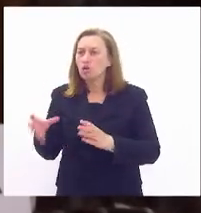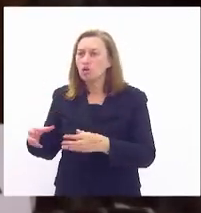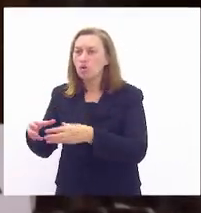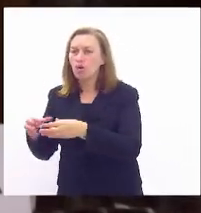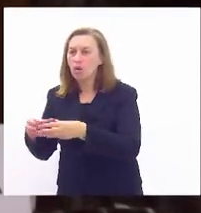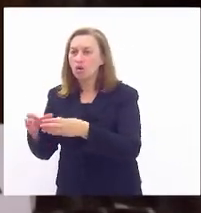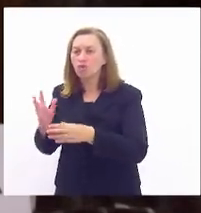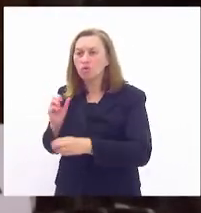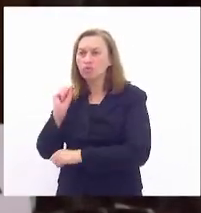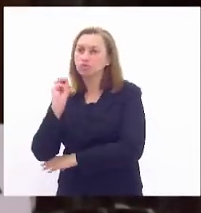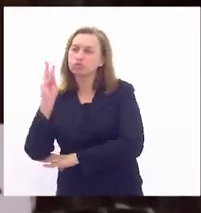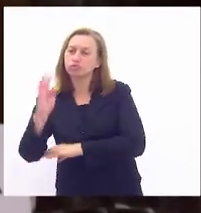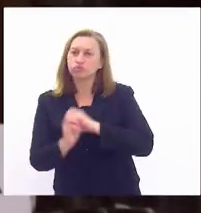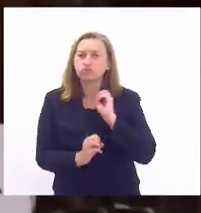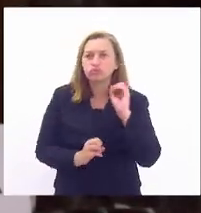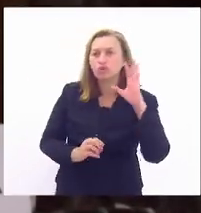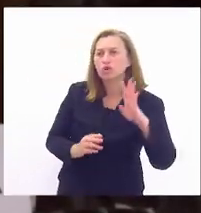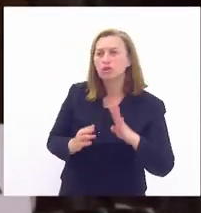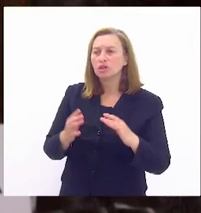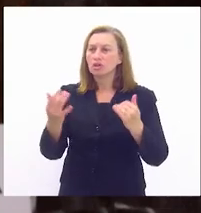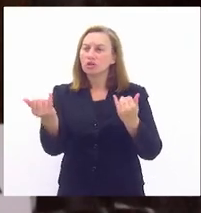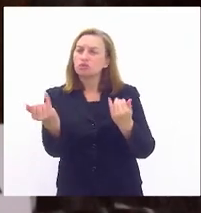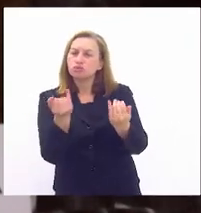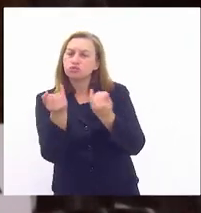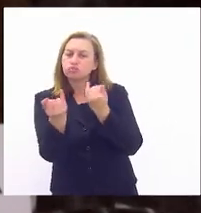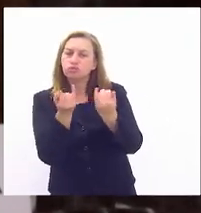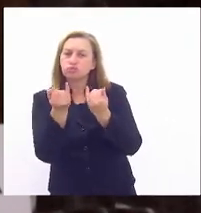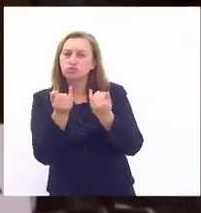pegue essa informação,